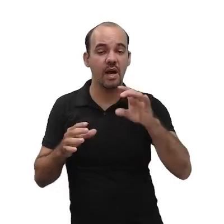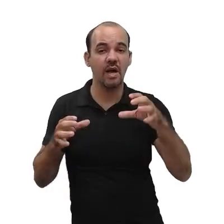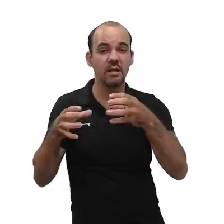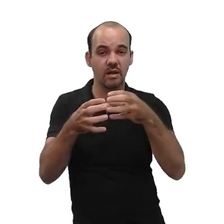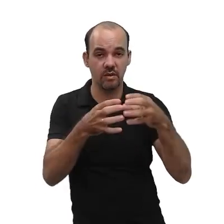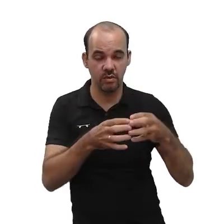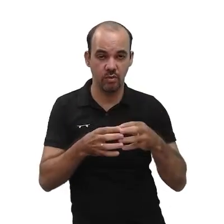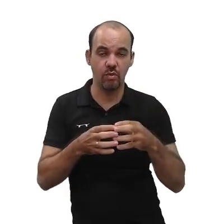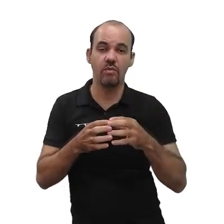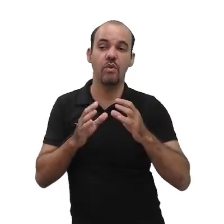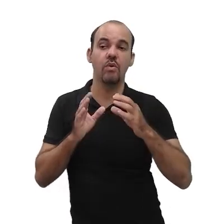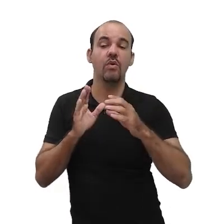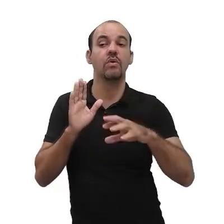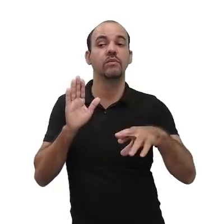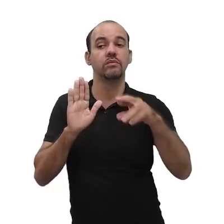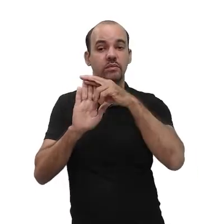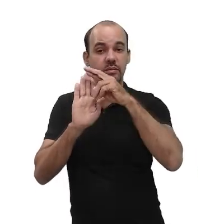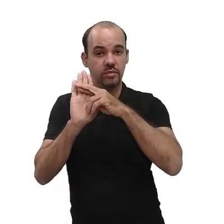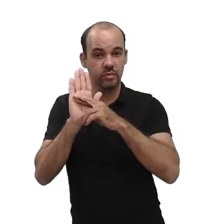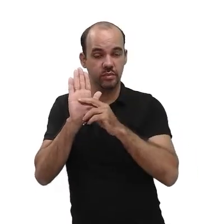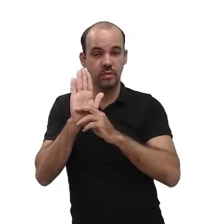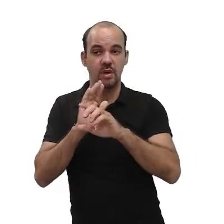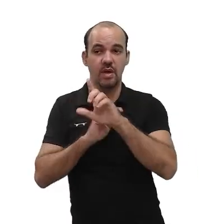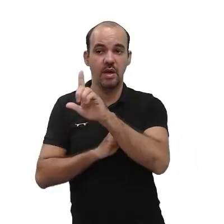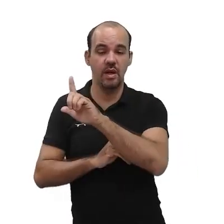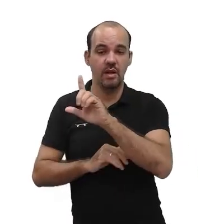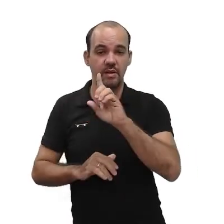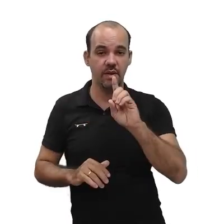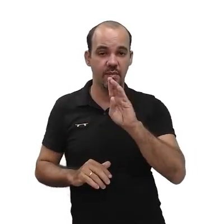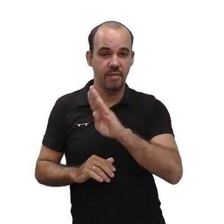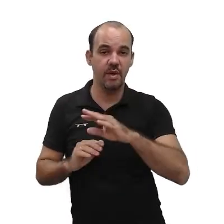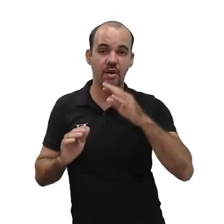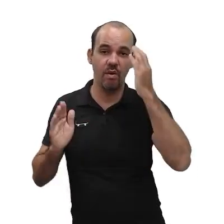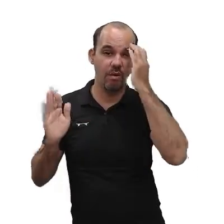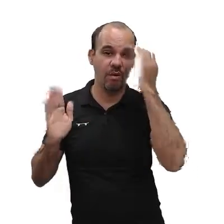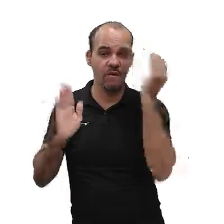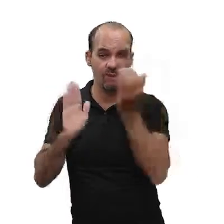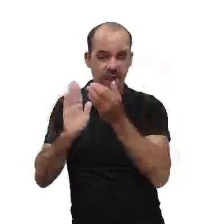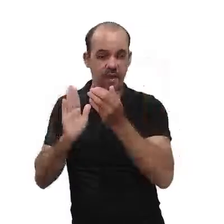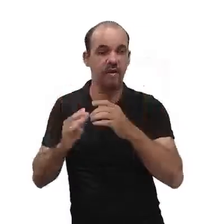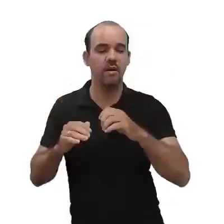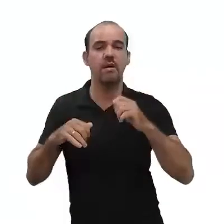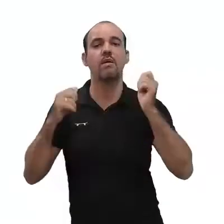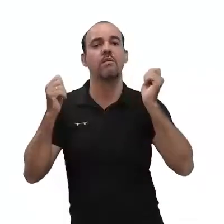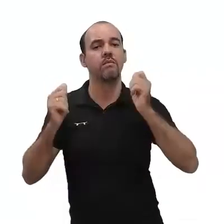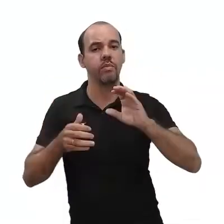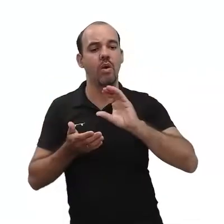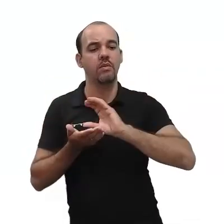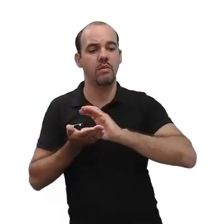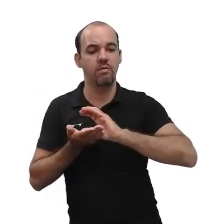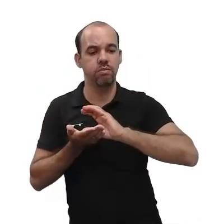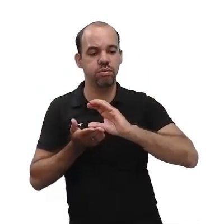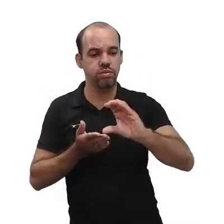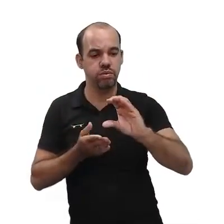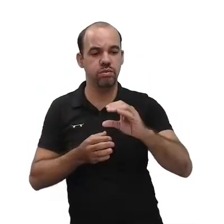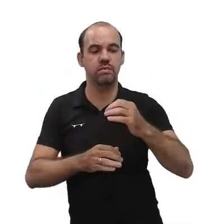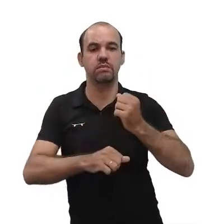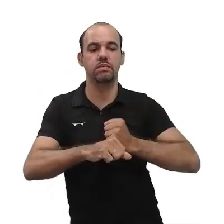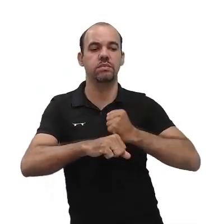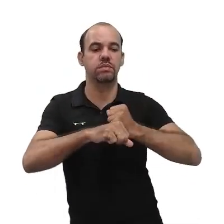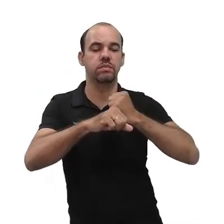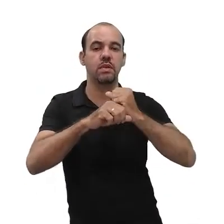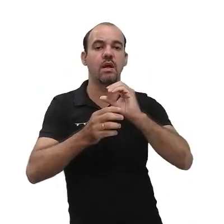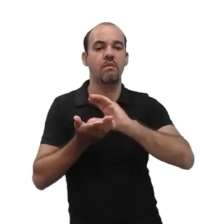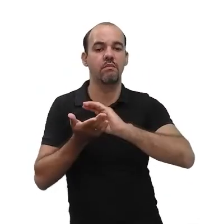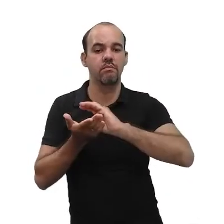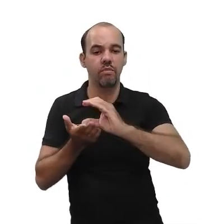nossa legislação, tem a função de custear, né, de contribuir de alguma forma para a manutenção desse nível